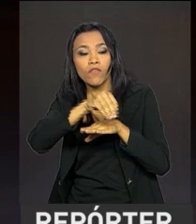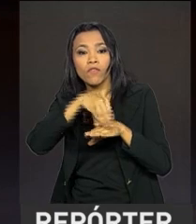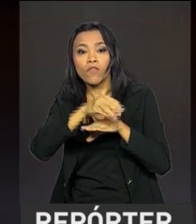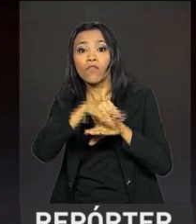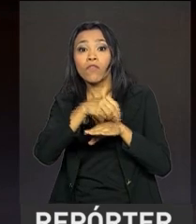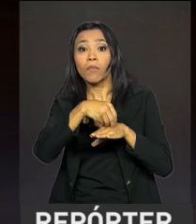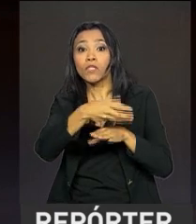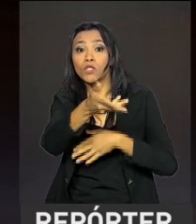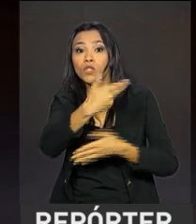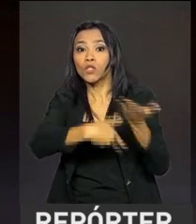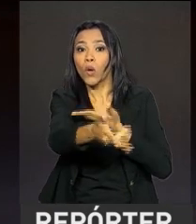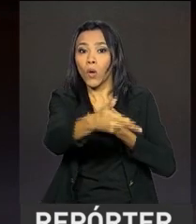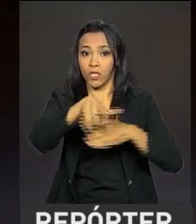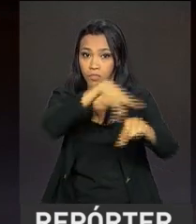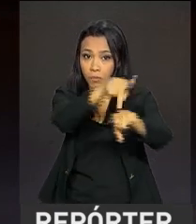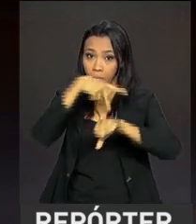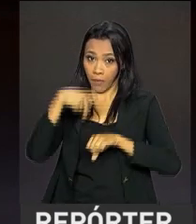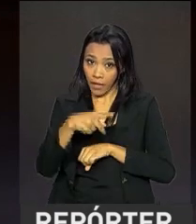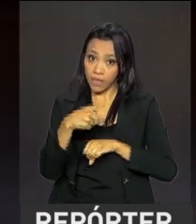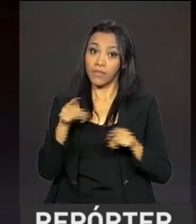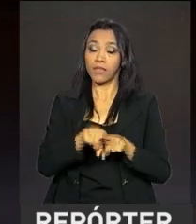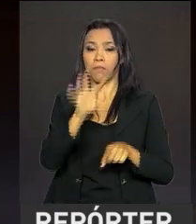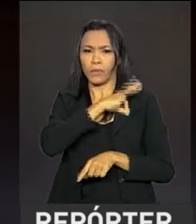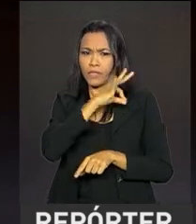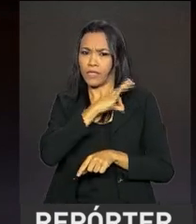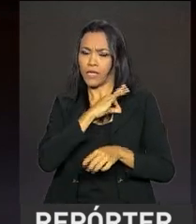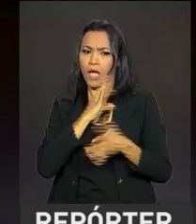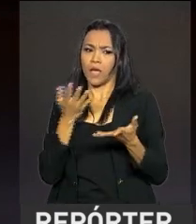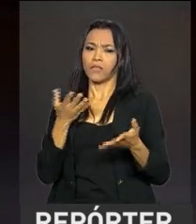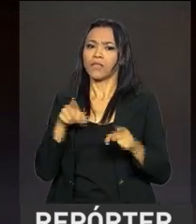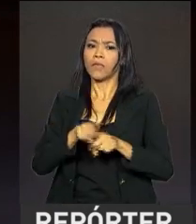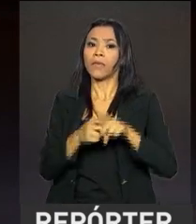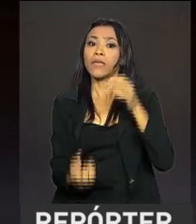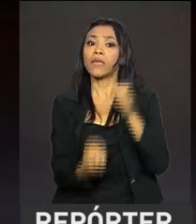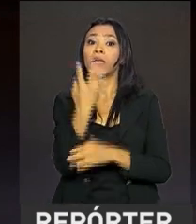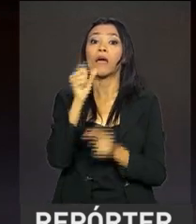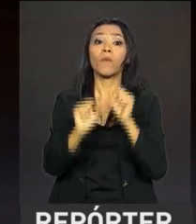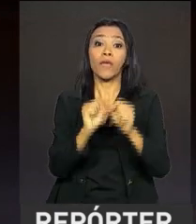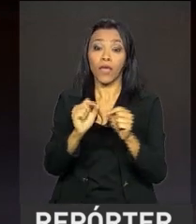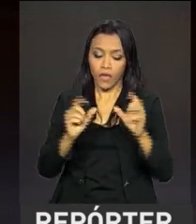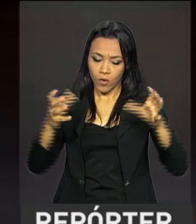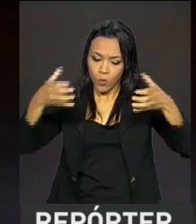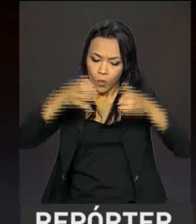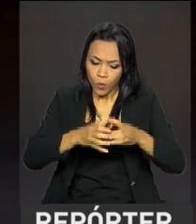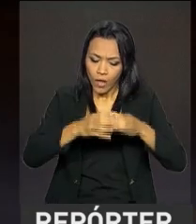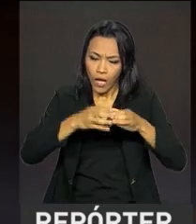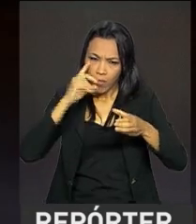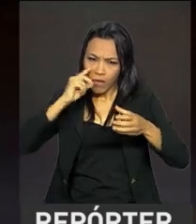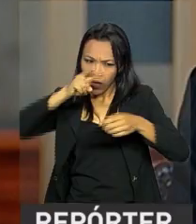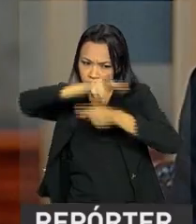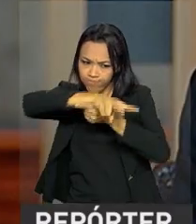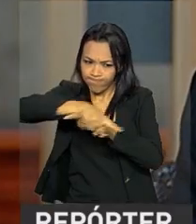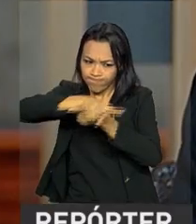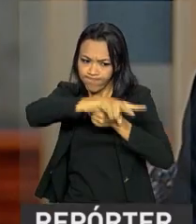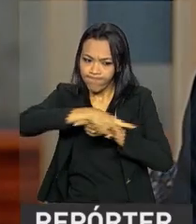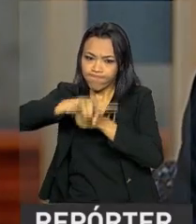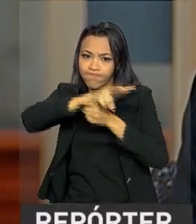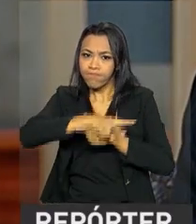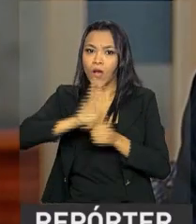países, cooperação nas atuações policiais e a criação de um laboratório para investigar a lavagem de dinheiro.